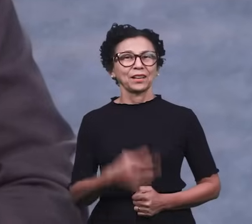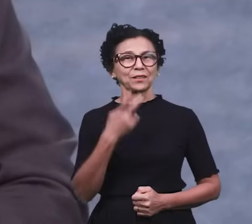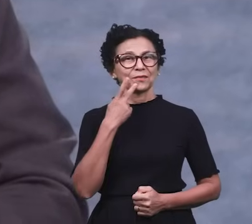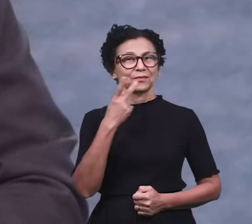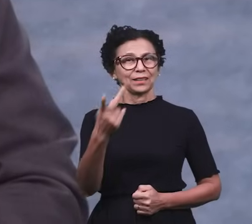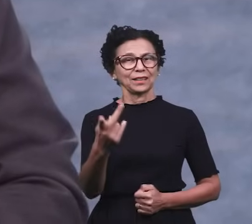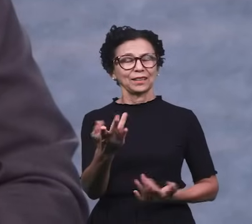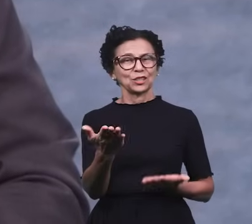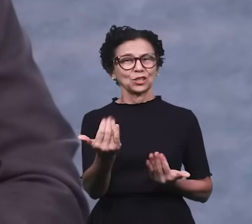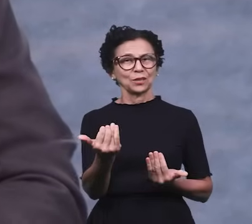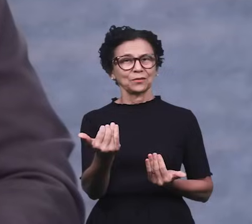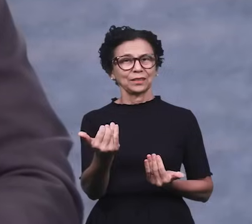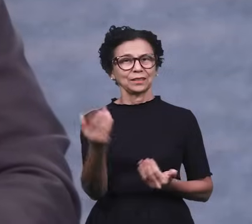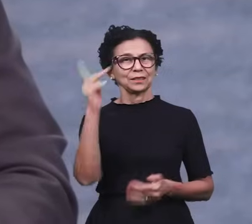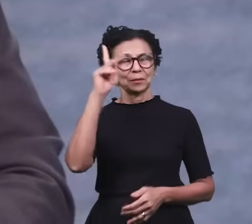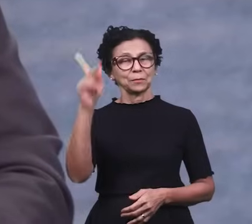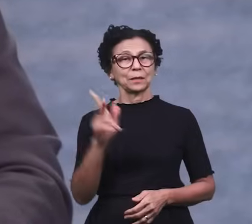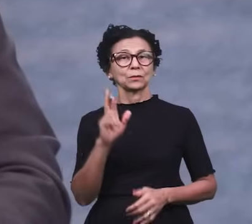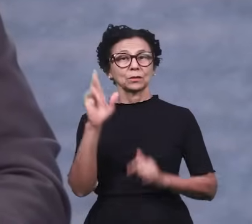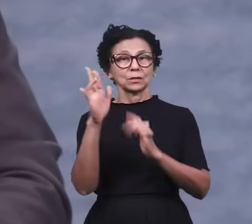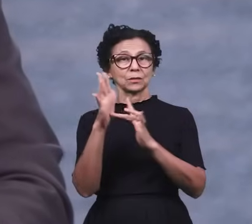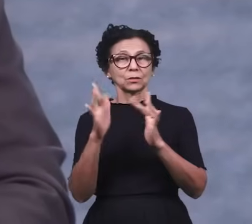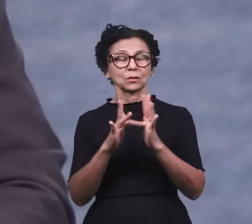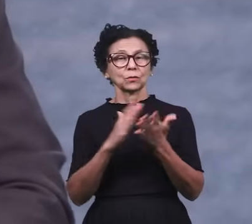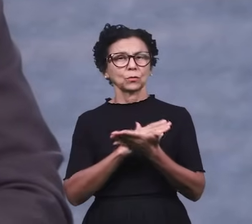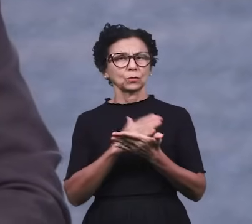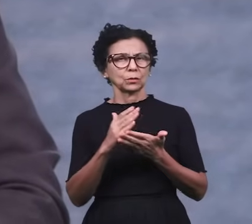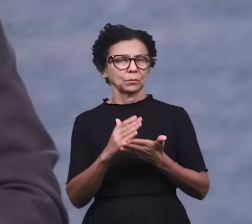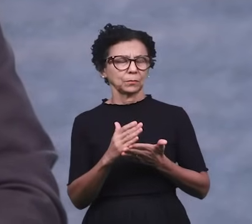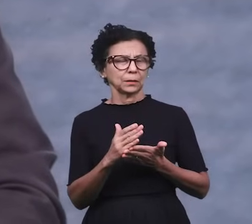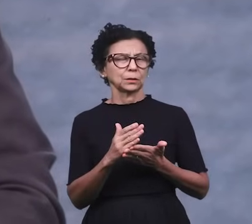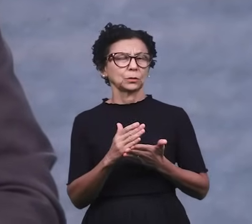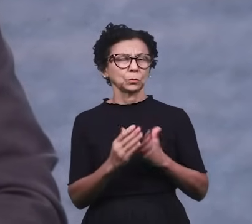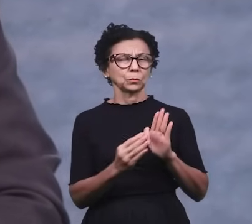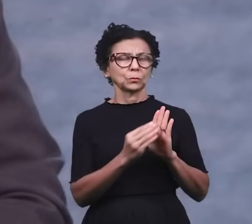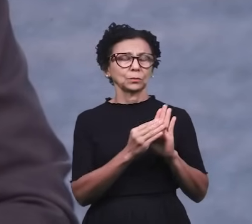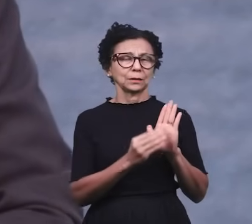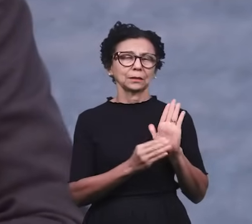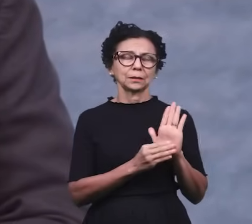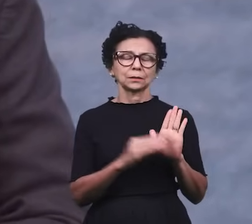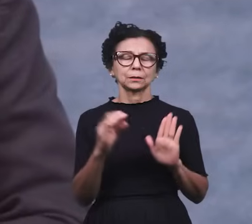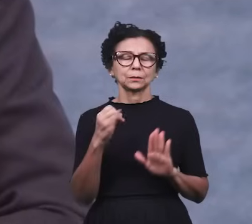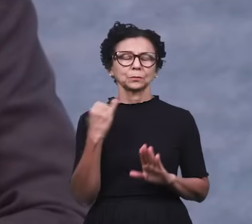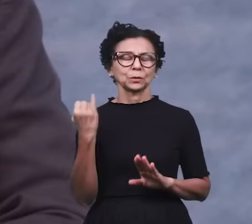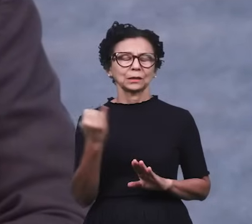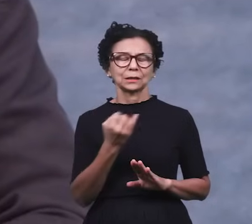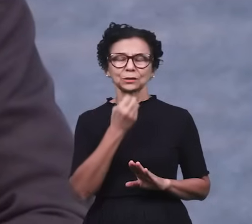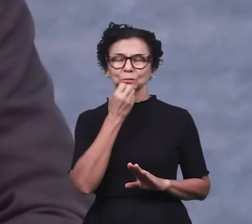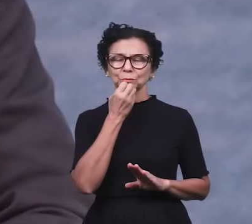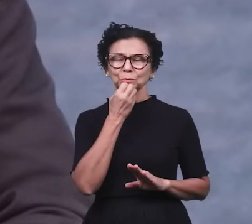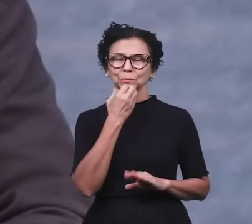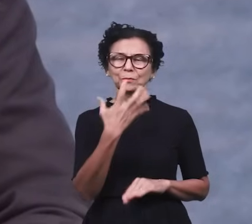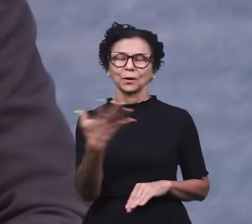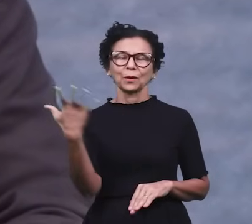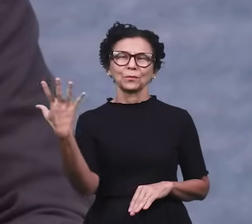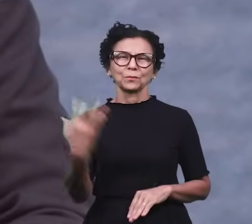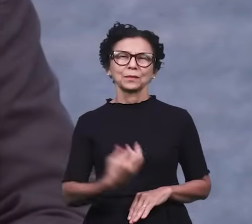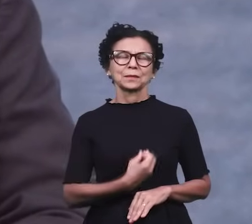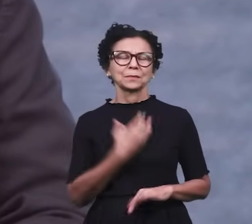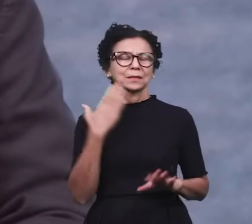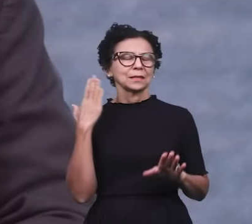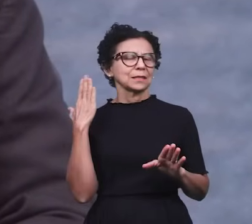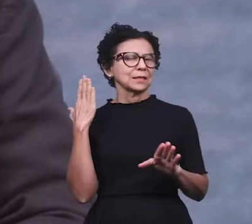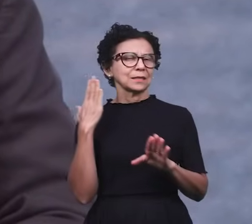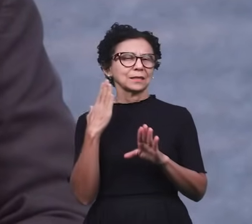Fala, jovem, a paz do Senhor Jesus. Estamos começando mais uma edição desse conteúdo que é muito bom de participar, desse